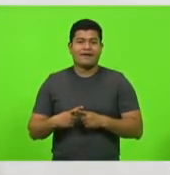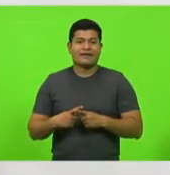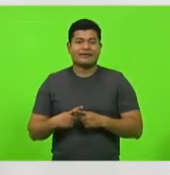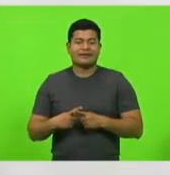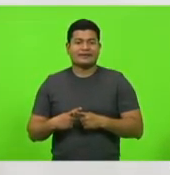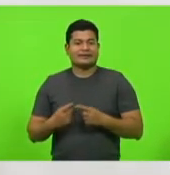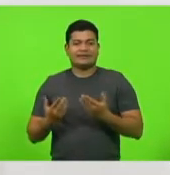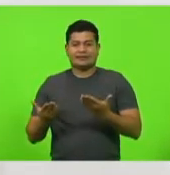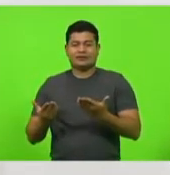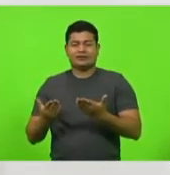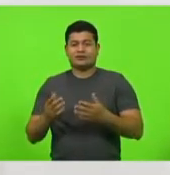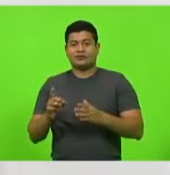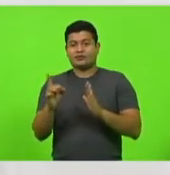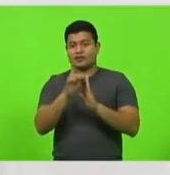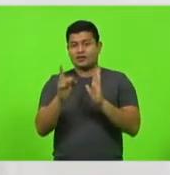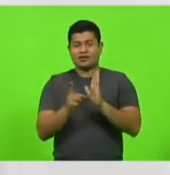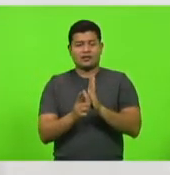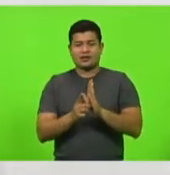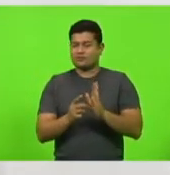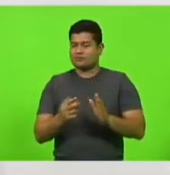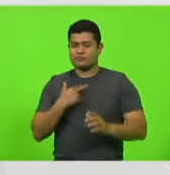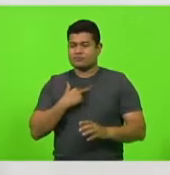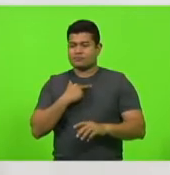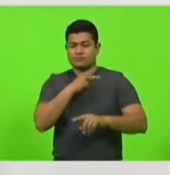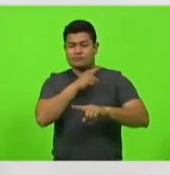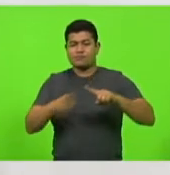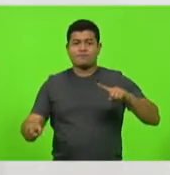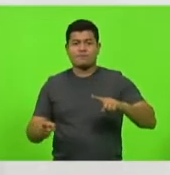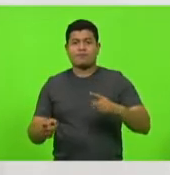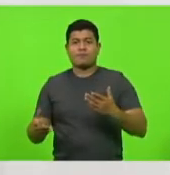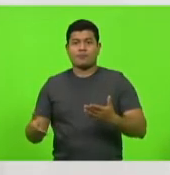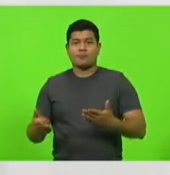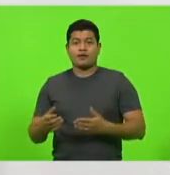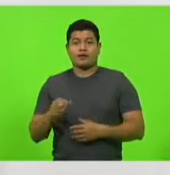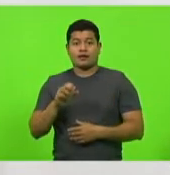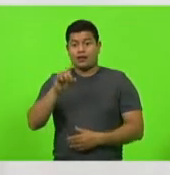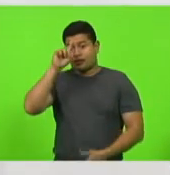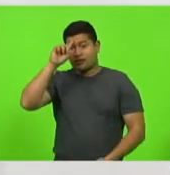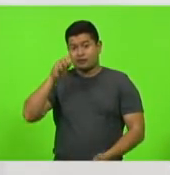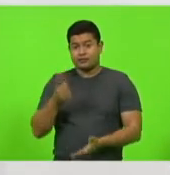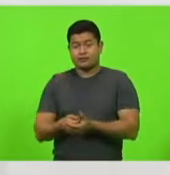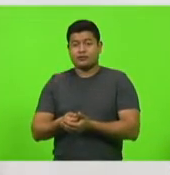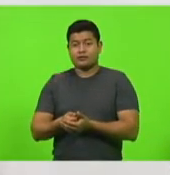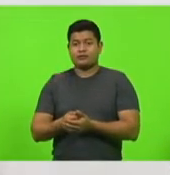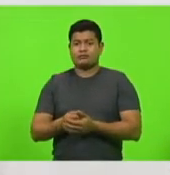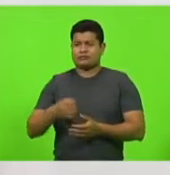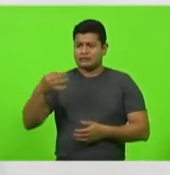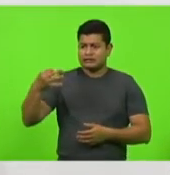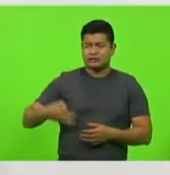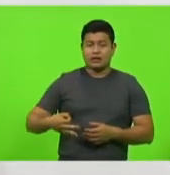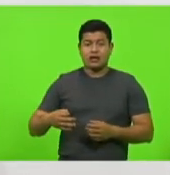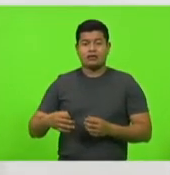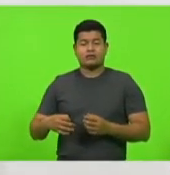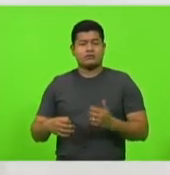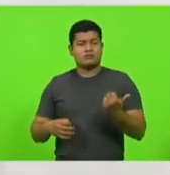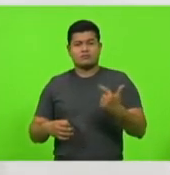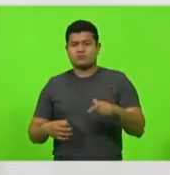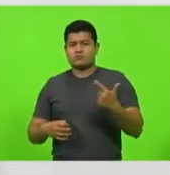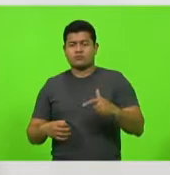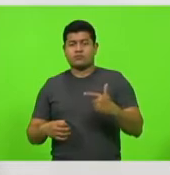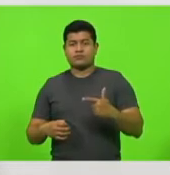extraordinária. Nem se trata nisso daqui de dizer que a decisão vale ou não vale nada do ponto de vista